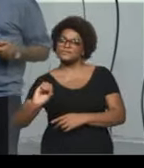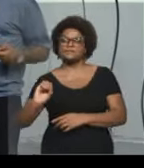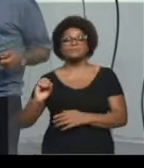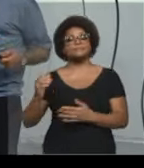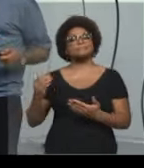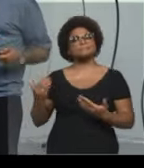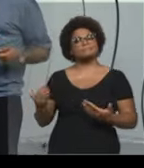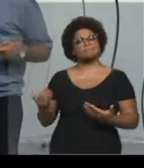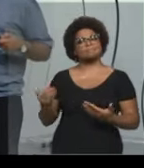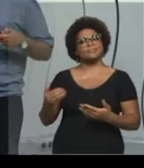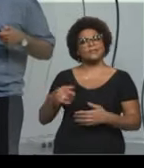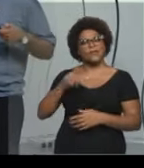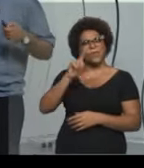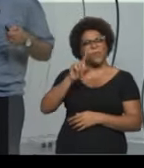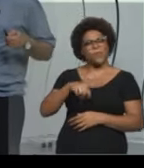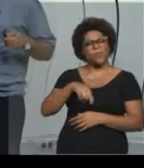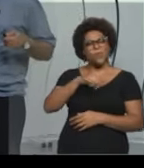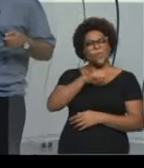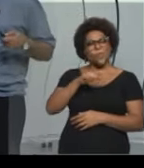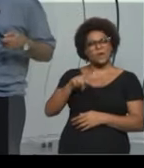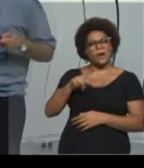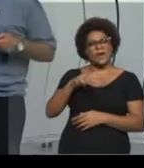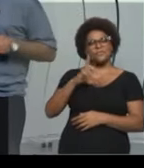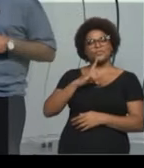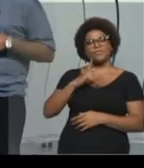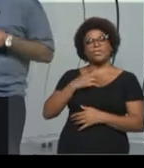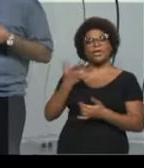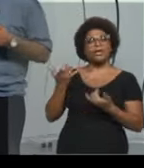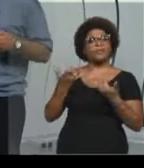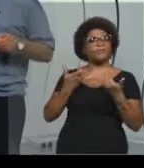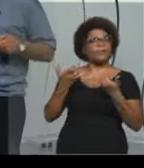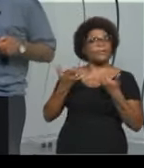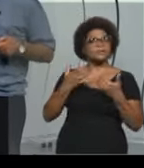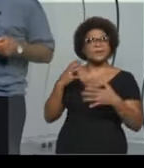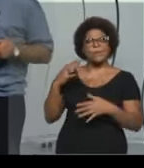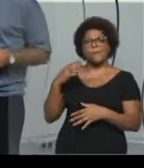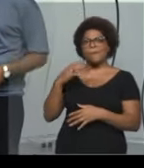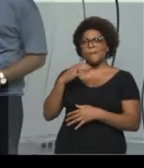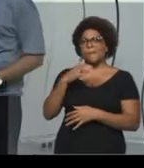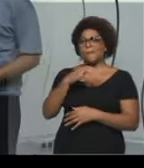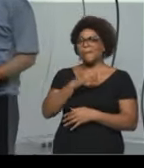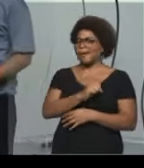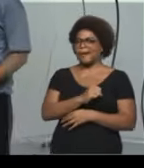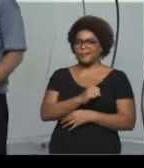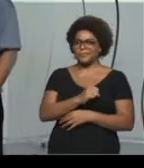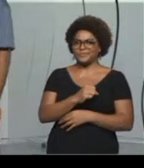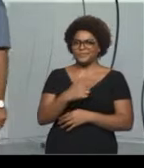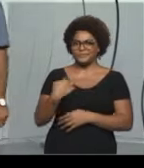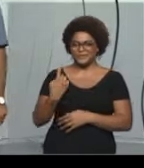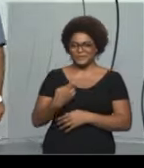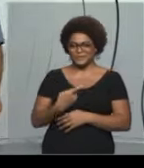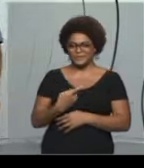muita informação muito rápido do comportamento aí das grandezas.